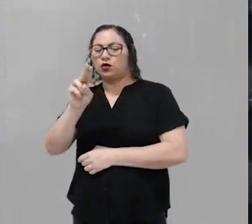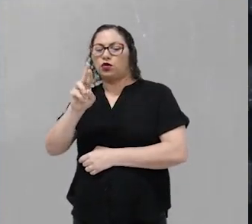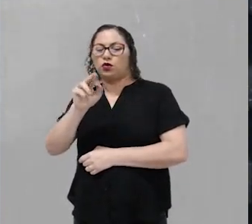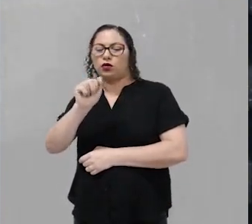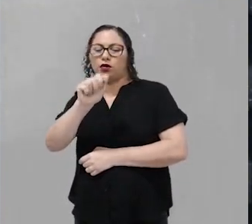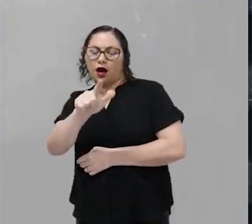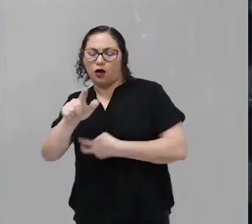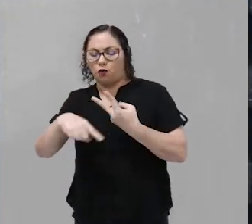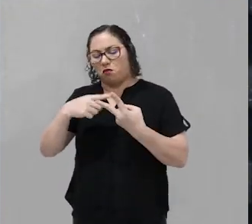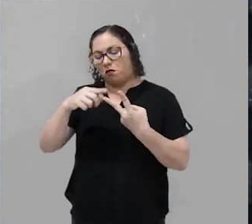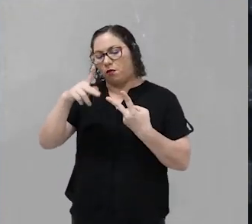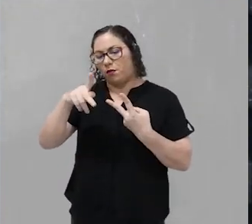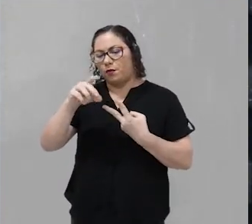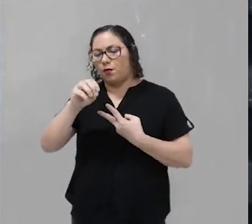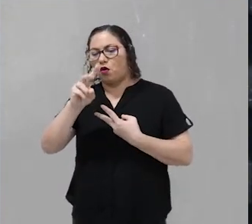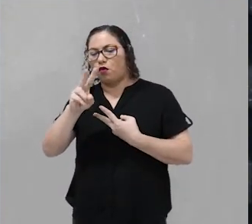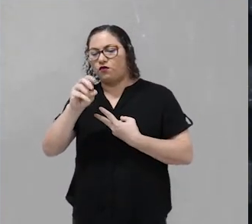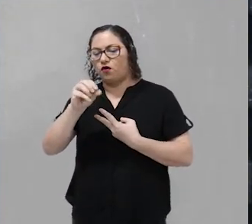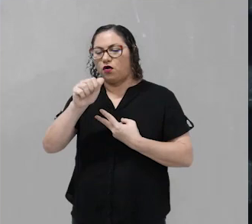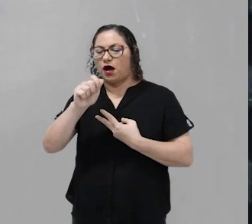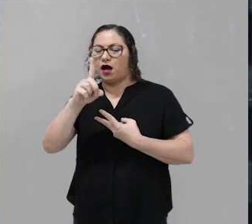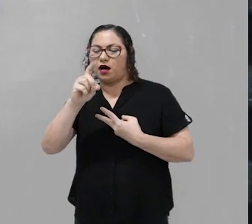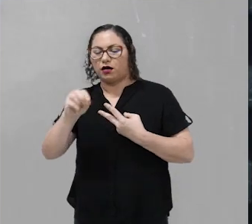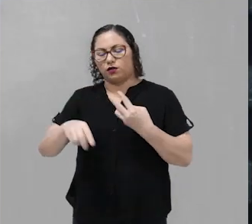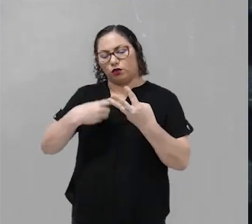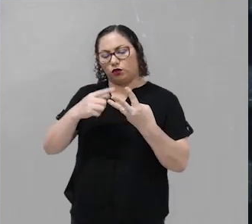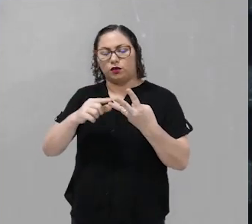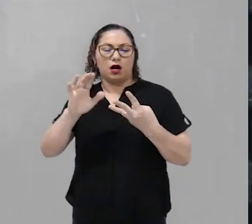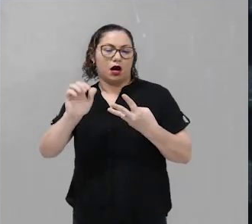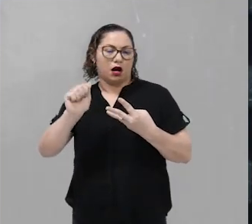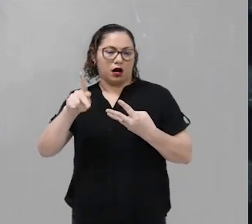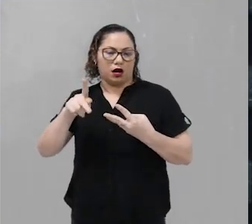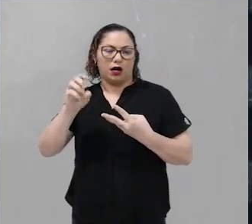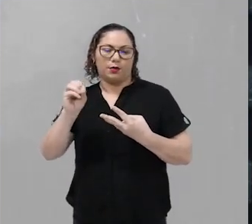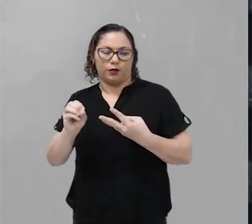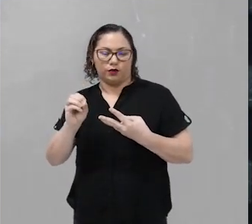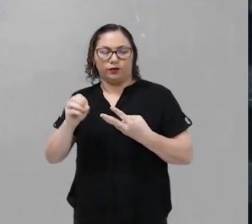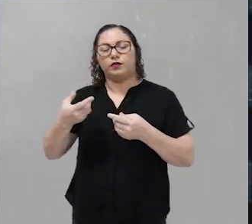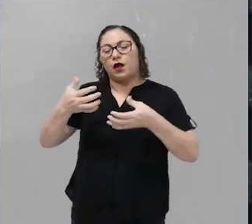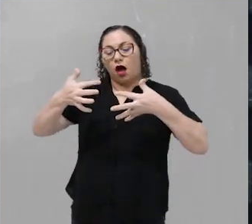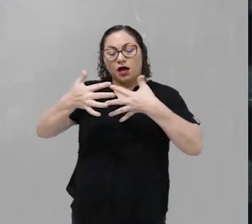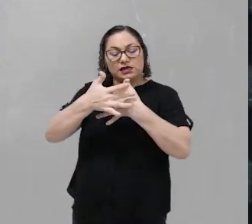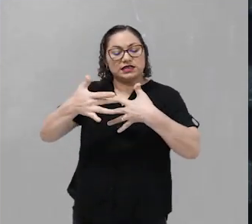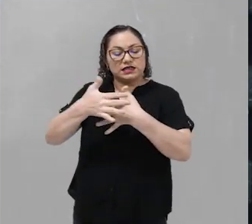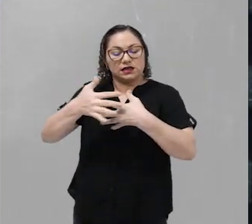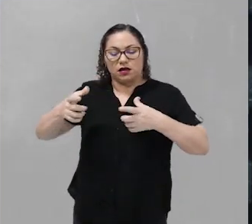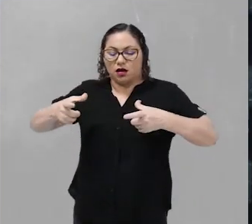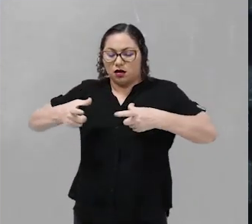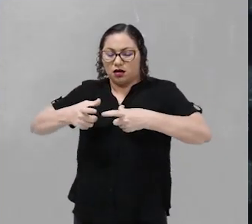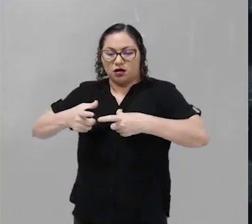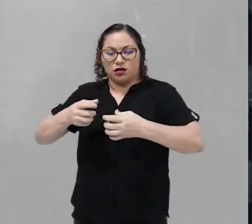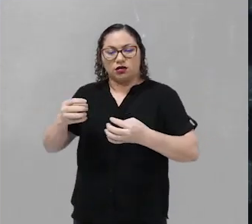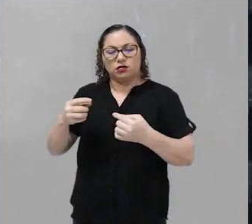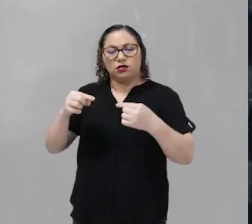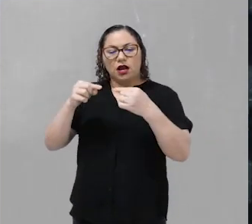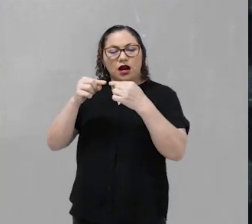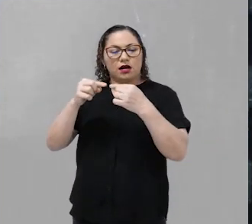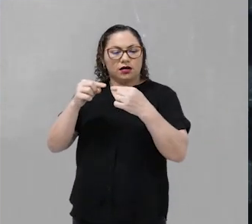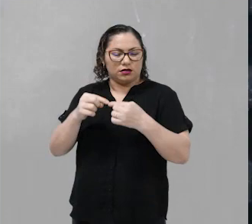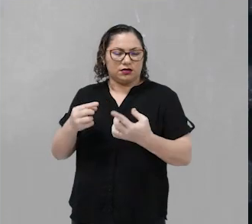Então faz sempre essa associação. A ideia de cidade, ela está muito vinculada à questão política